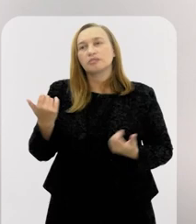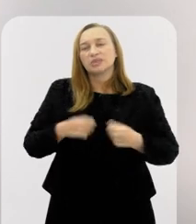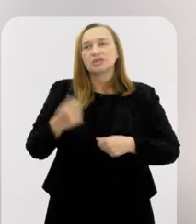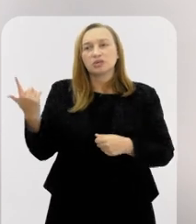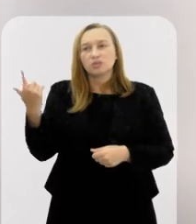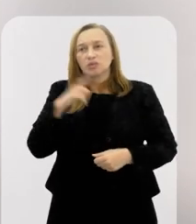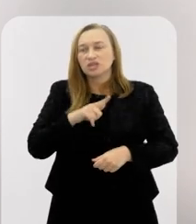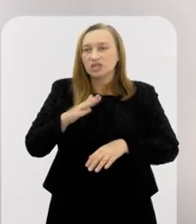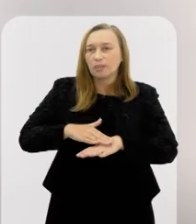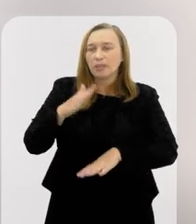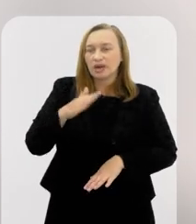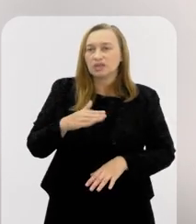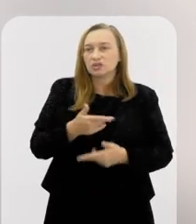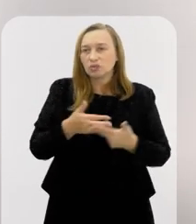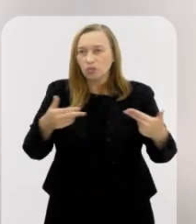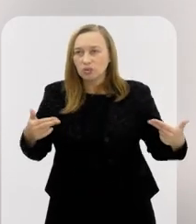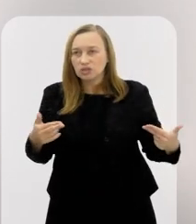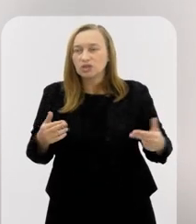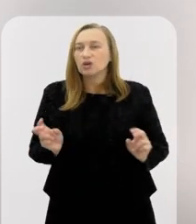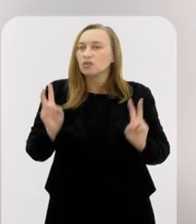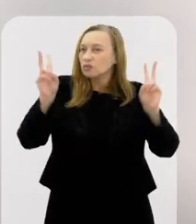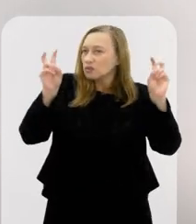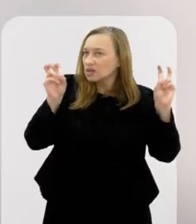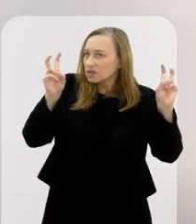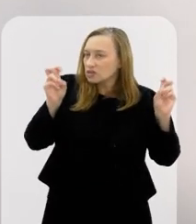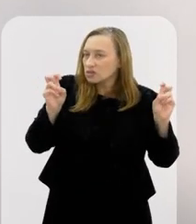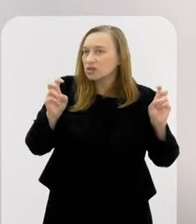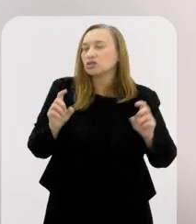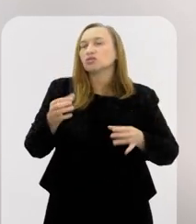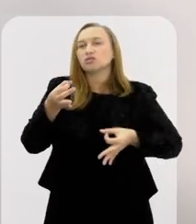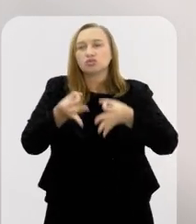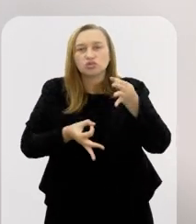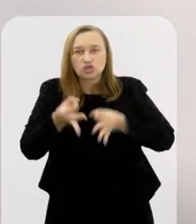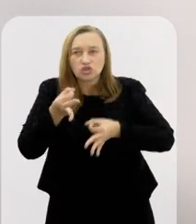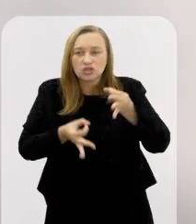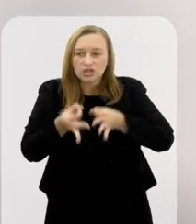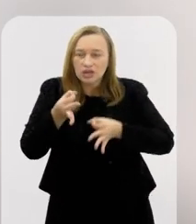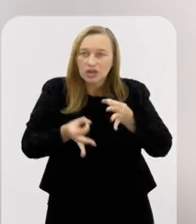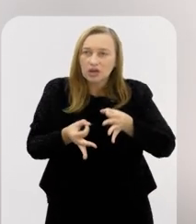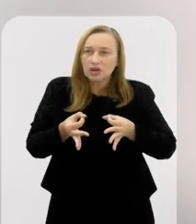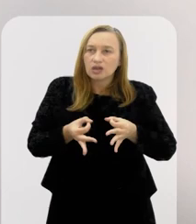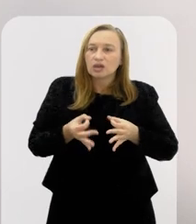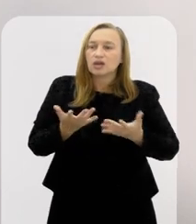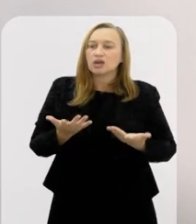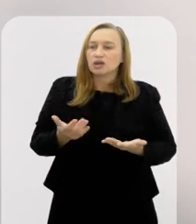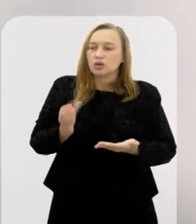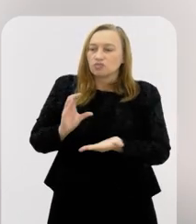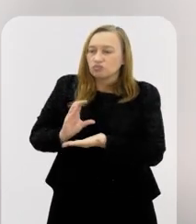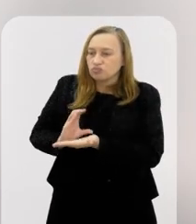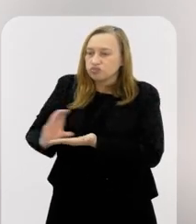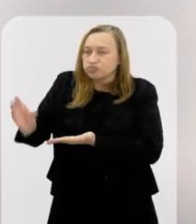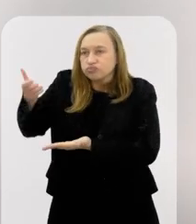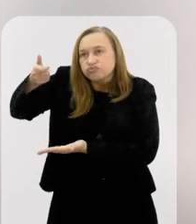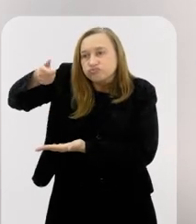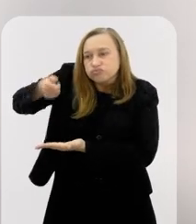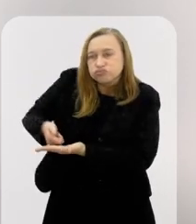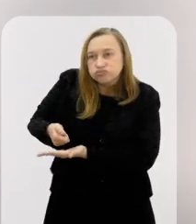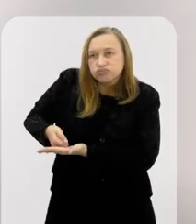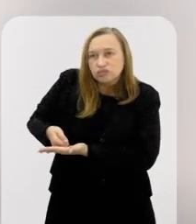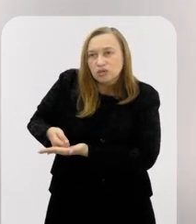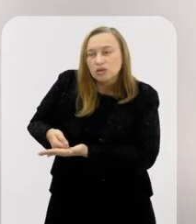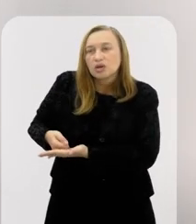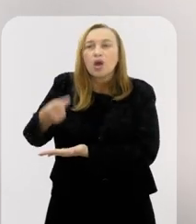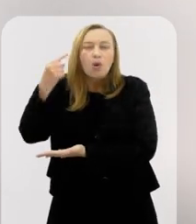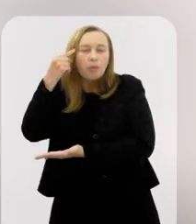que conquistar muita coisa ainda eh as questões da do Judiciário em si as indenizações eu acredito